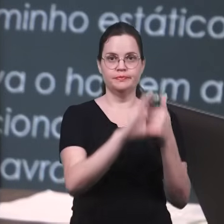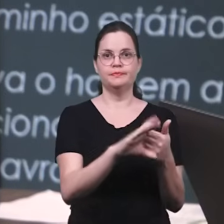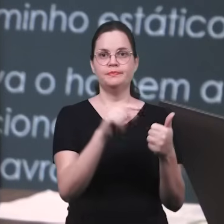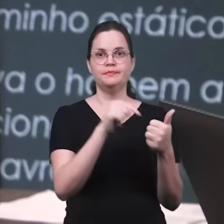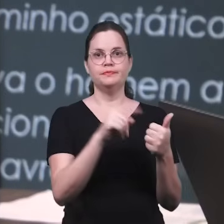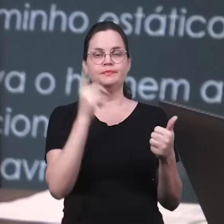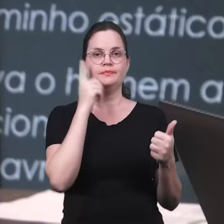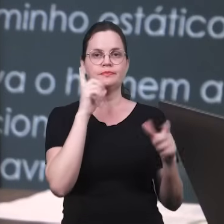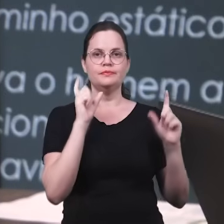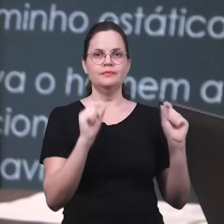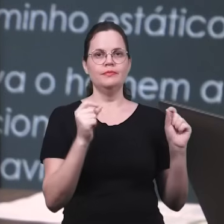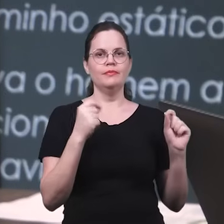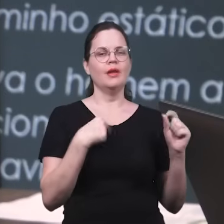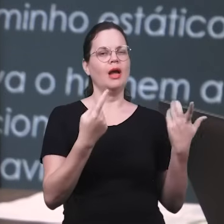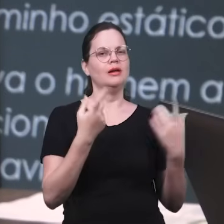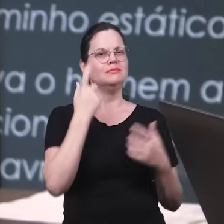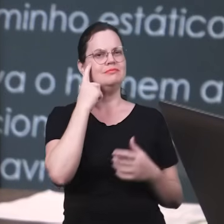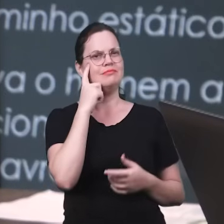às conjecturas